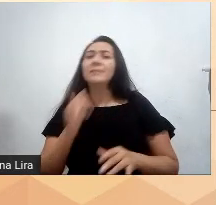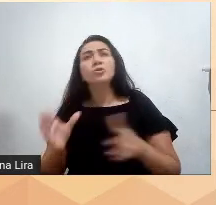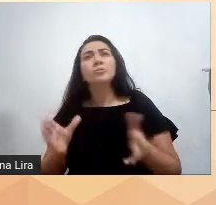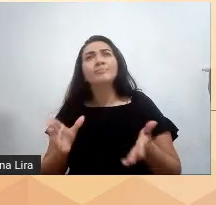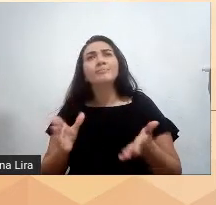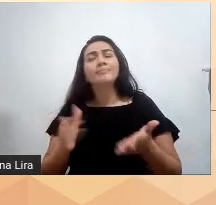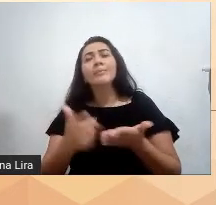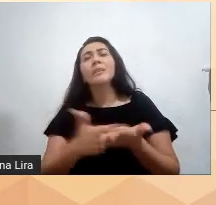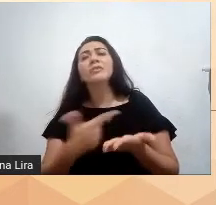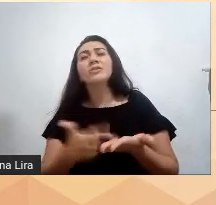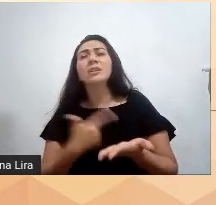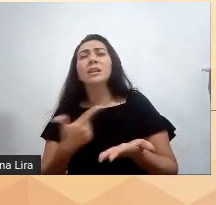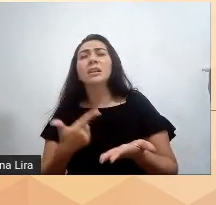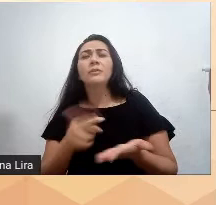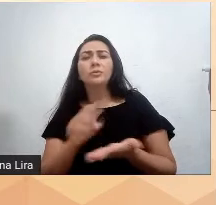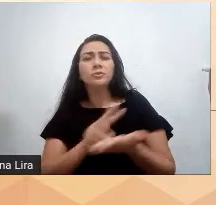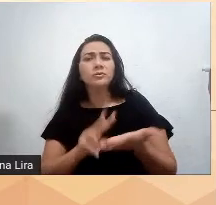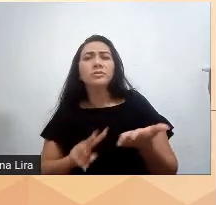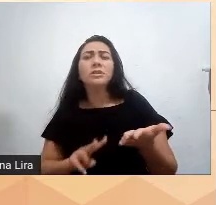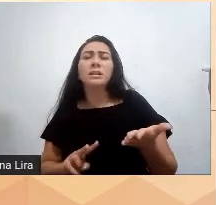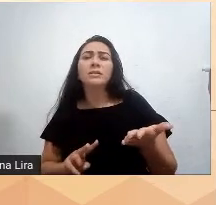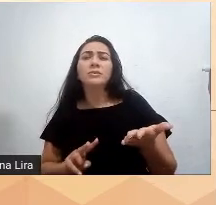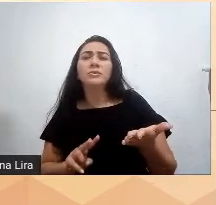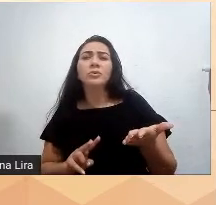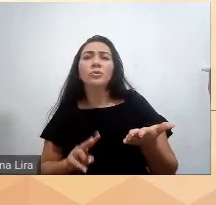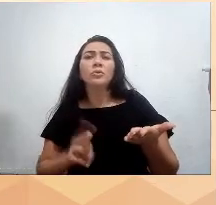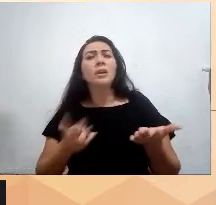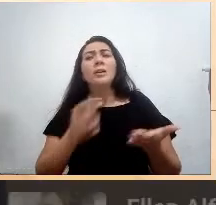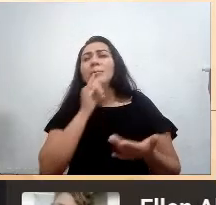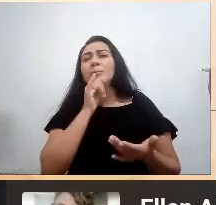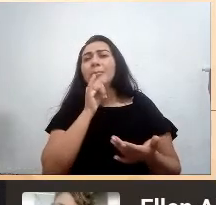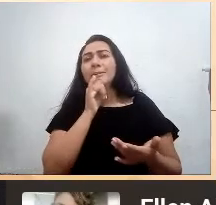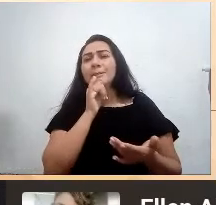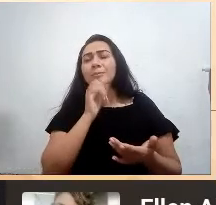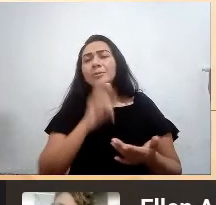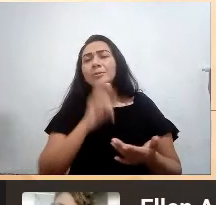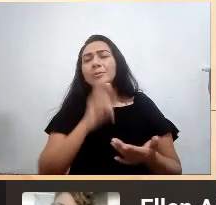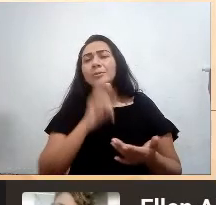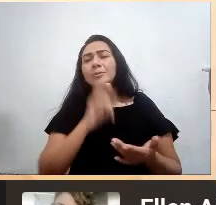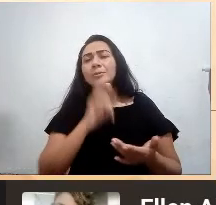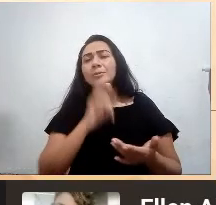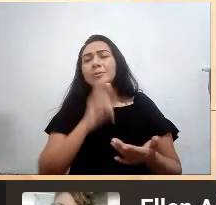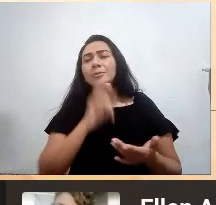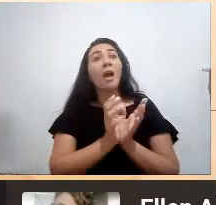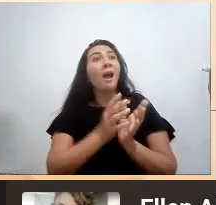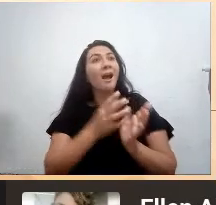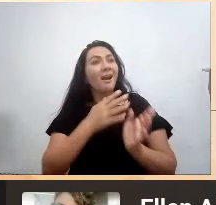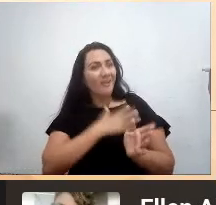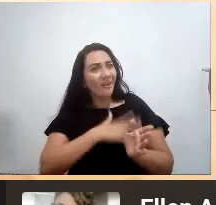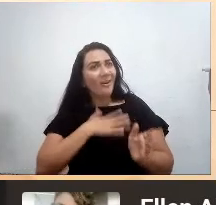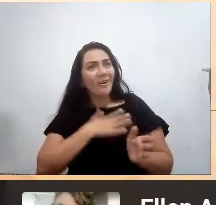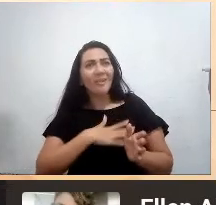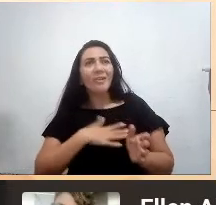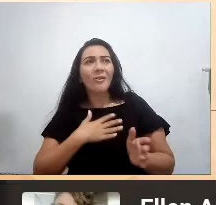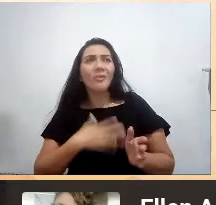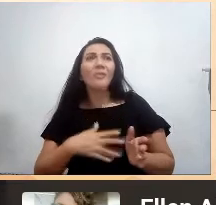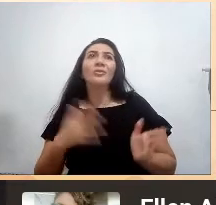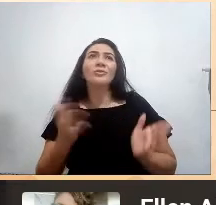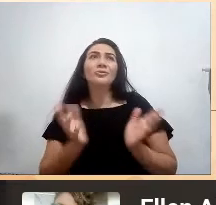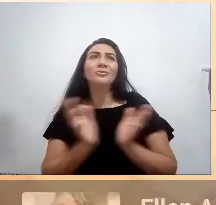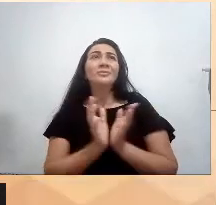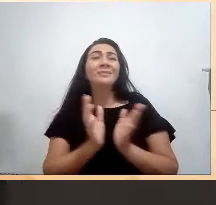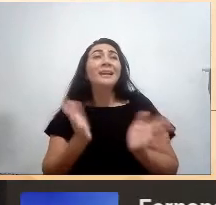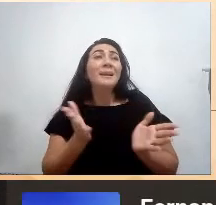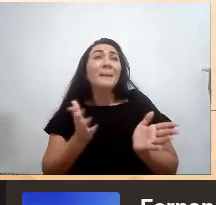Eu tenho uma turma que está super interessada, mas eu não tenho como captar recursos